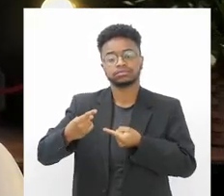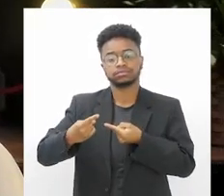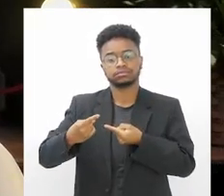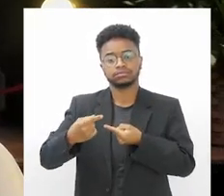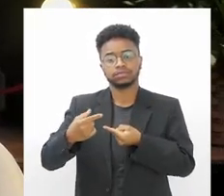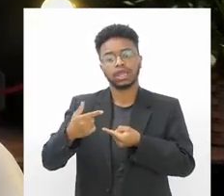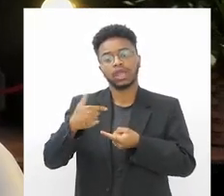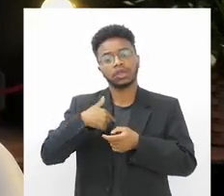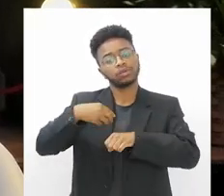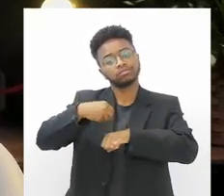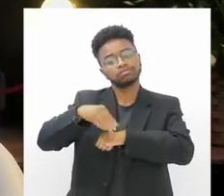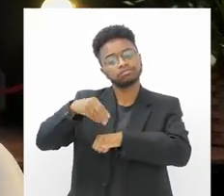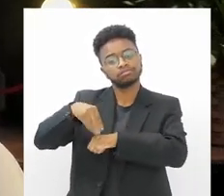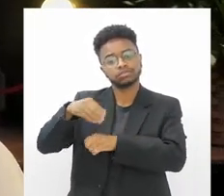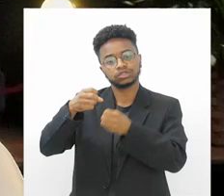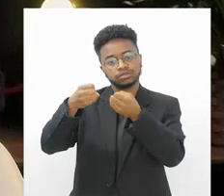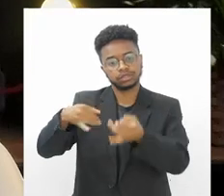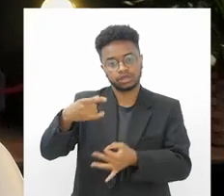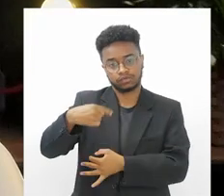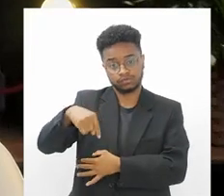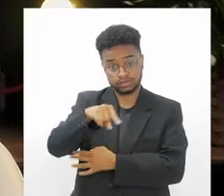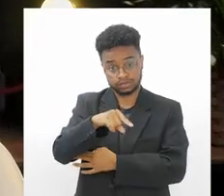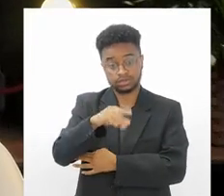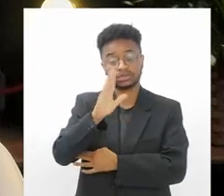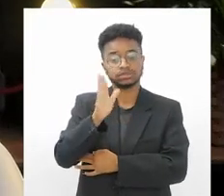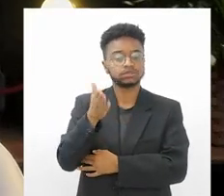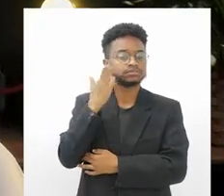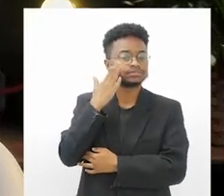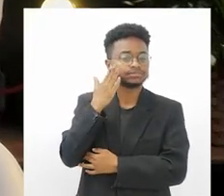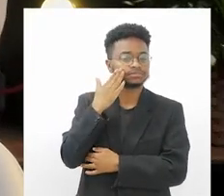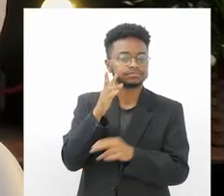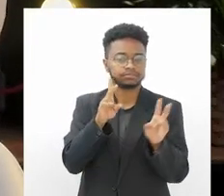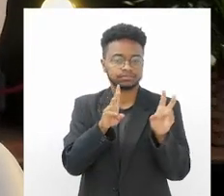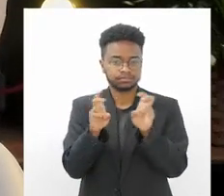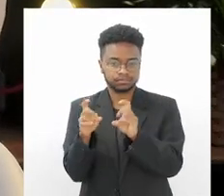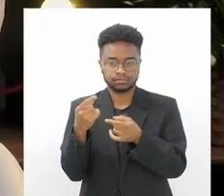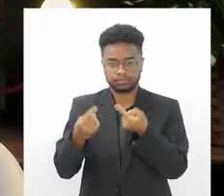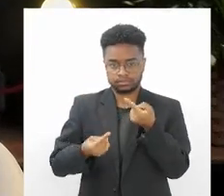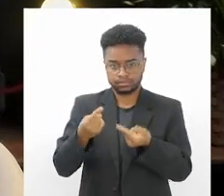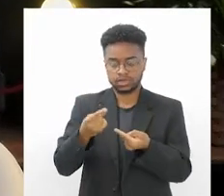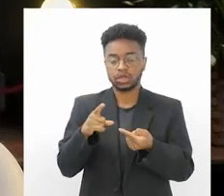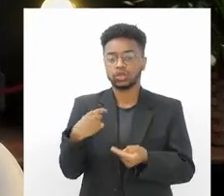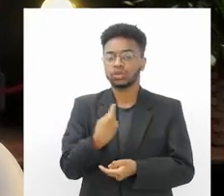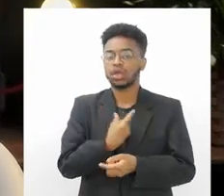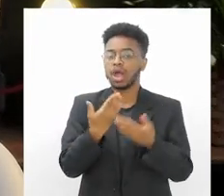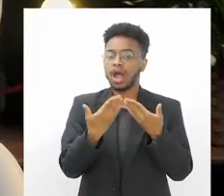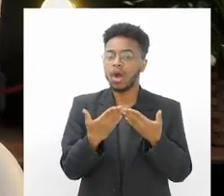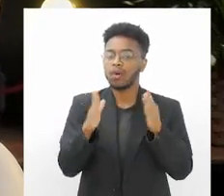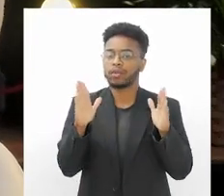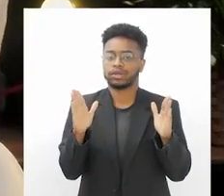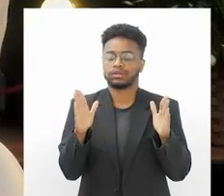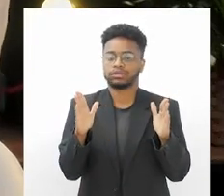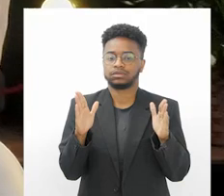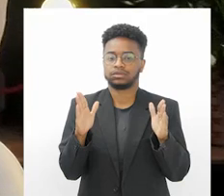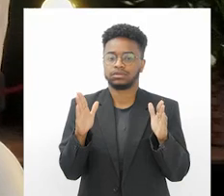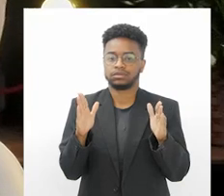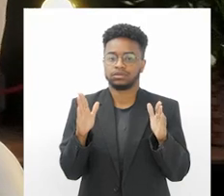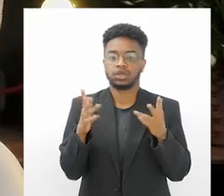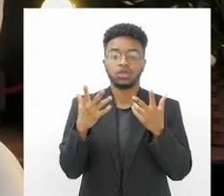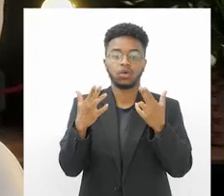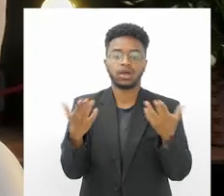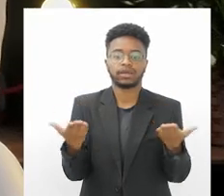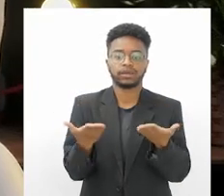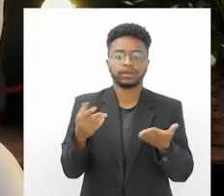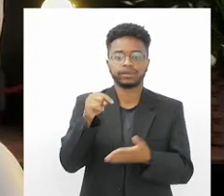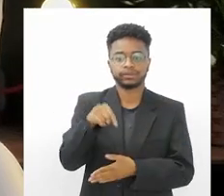quis... didaticamente com vocês, sim, claro, e são conhecedores da matéria, a gente ampliar do que a gente